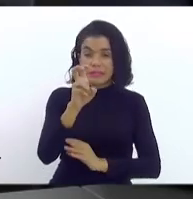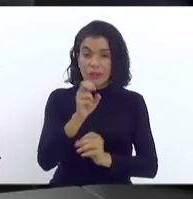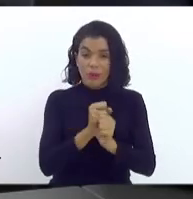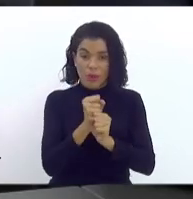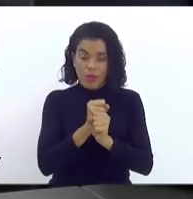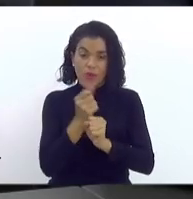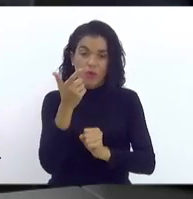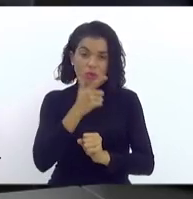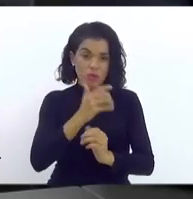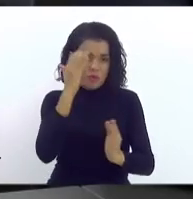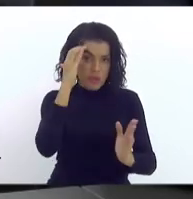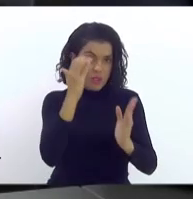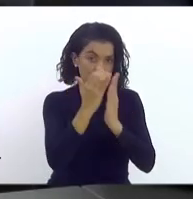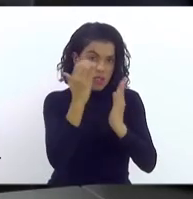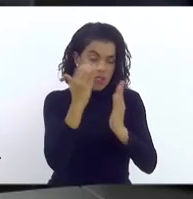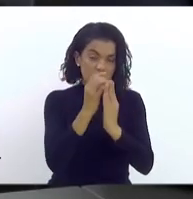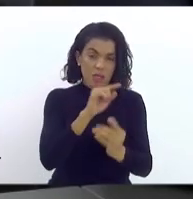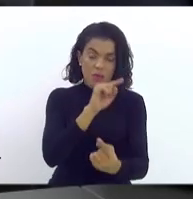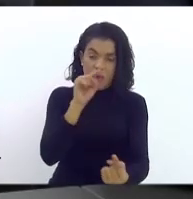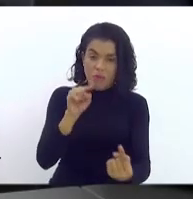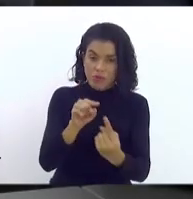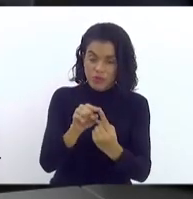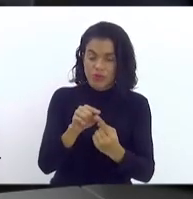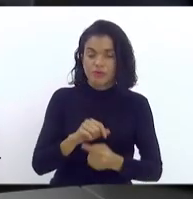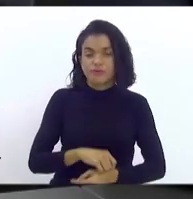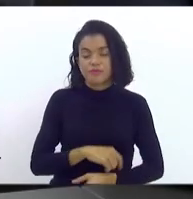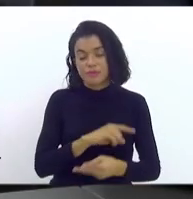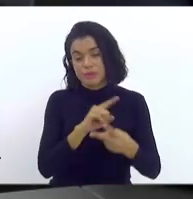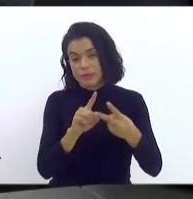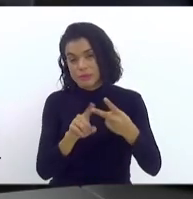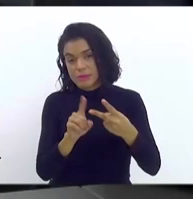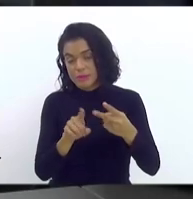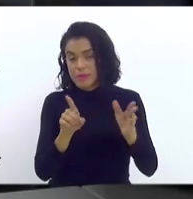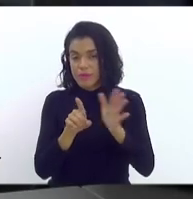se cumpriu essas metas. A segunda pergunta seria,